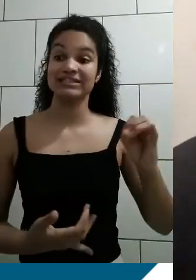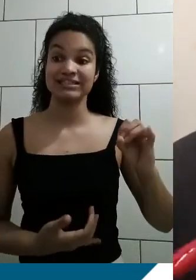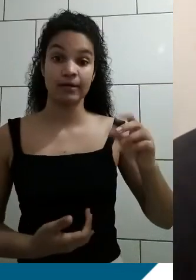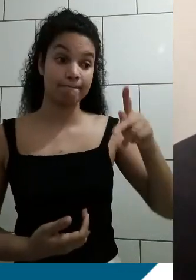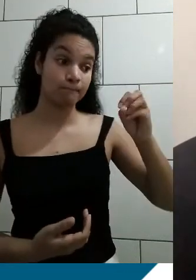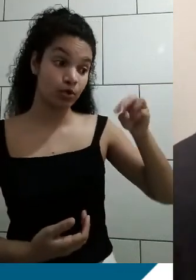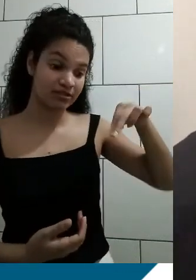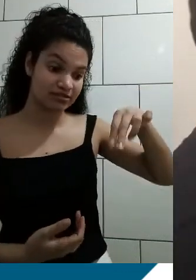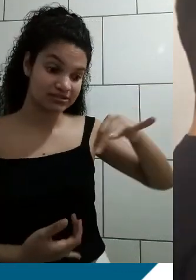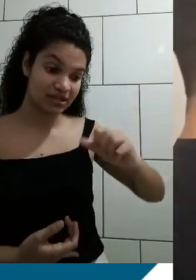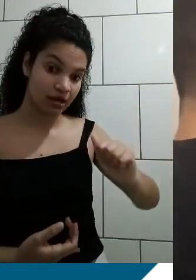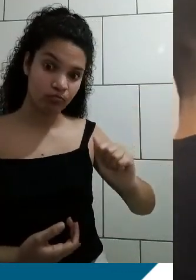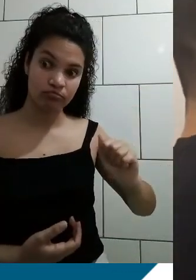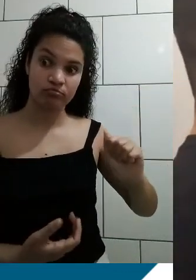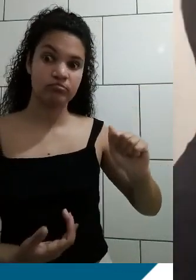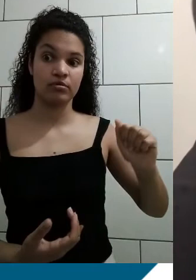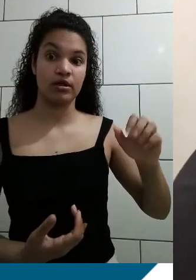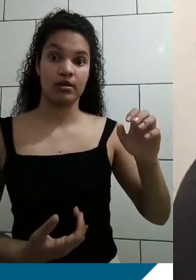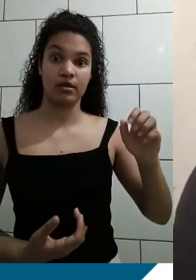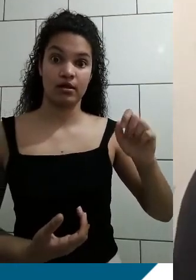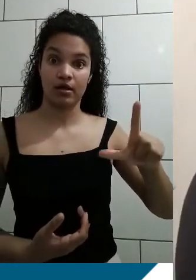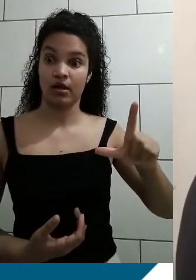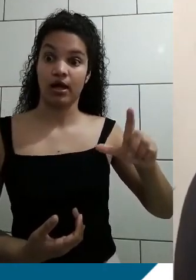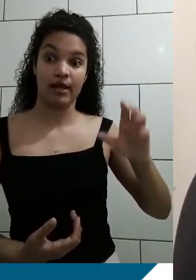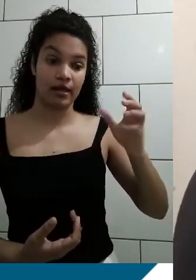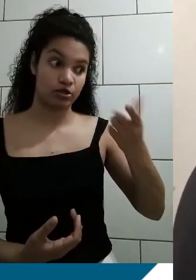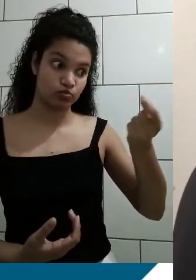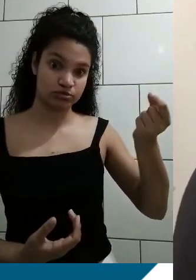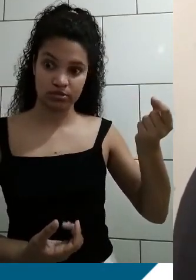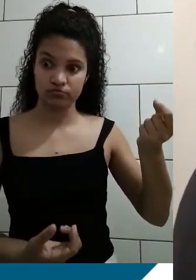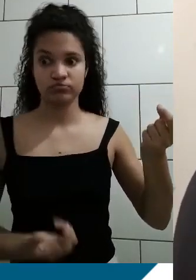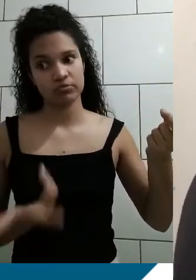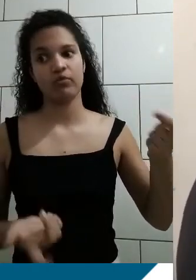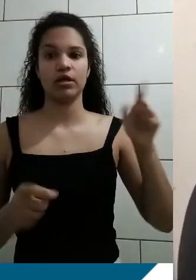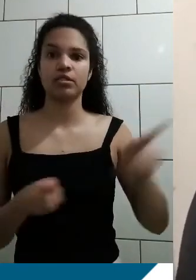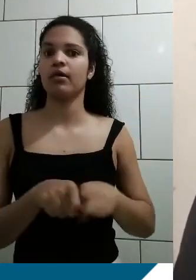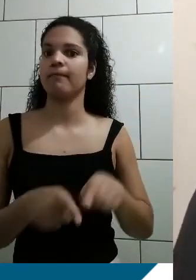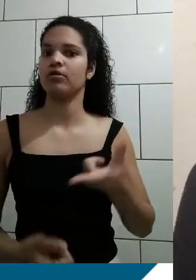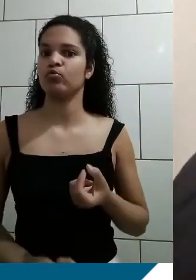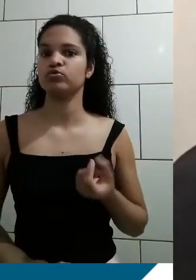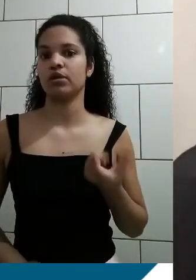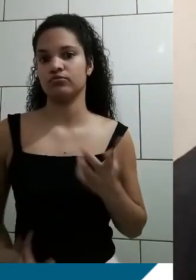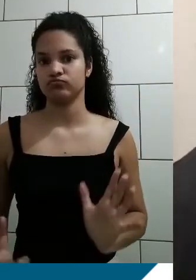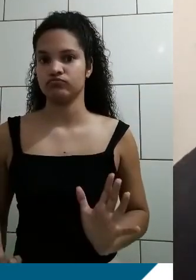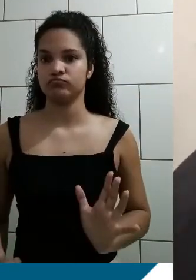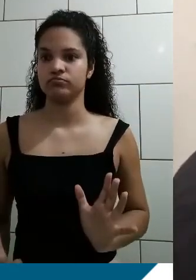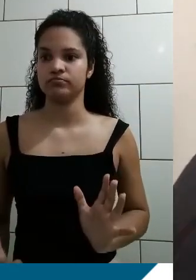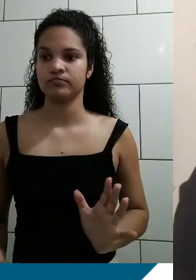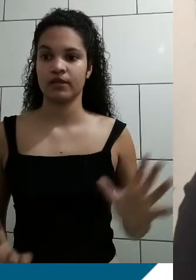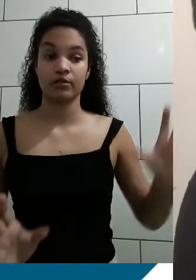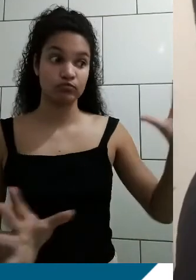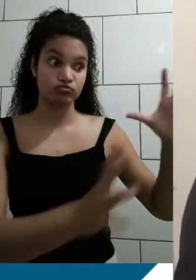joules. Também, ou seja, quando eu somar essas duas, ou seja, as duas formas de energia que eu tenho ali,